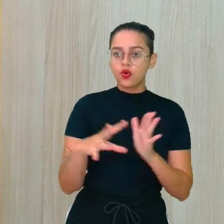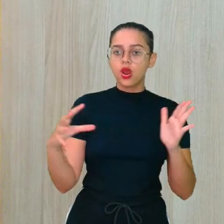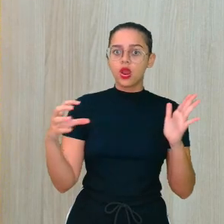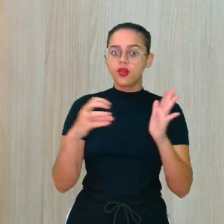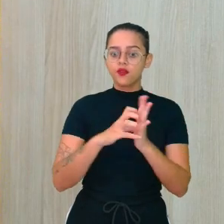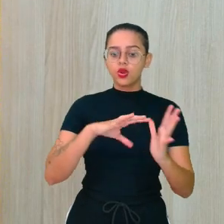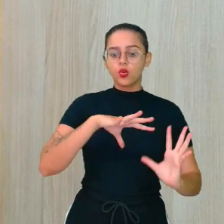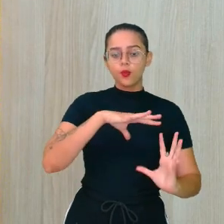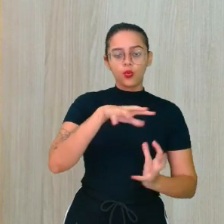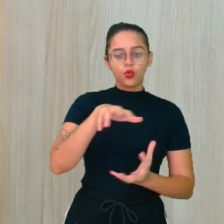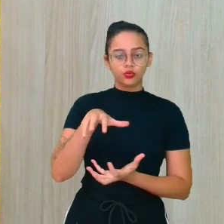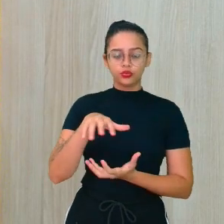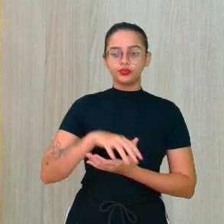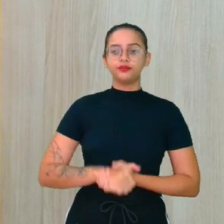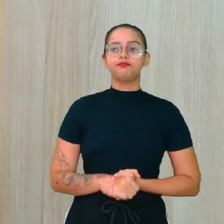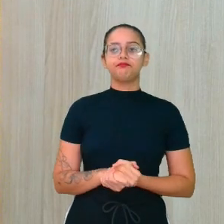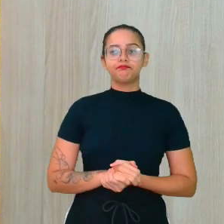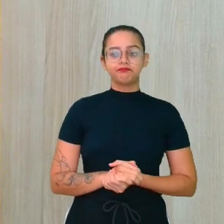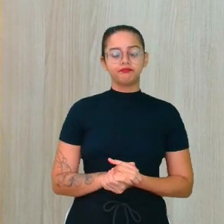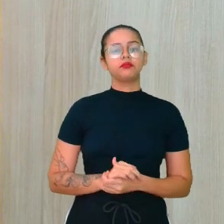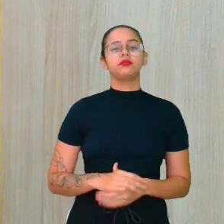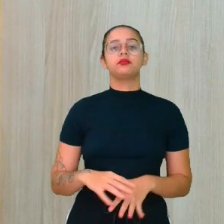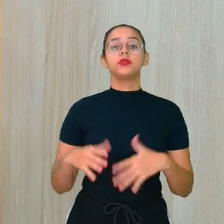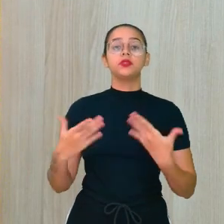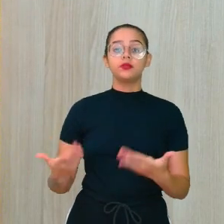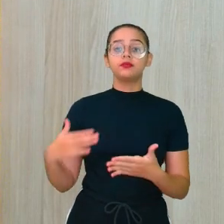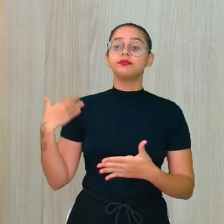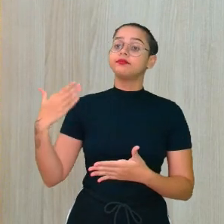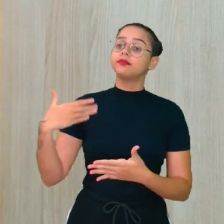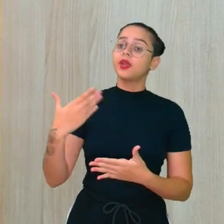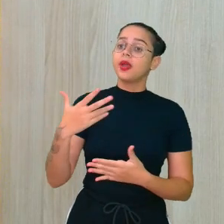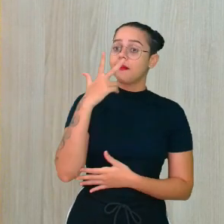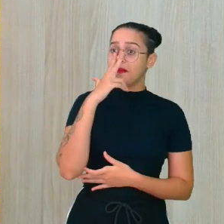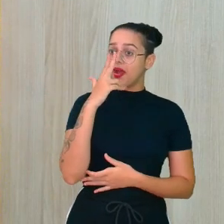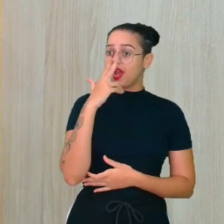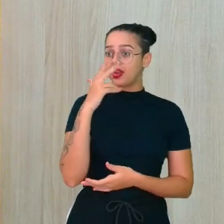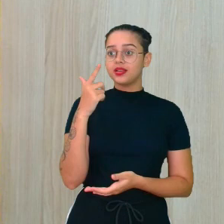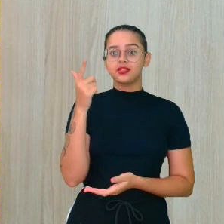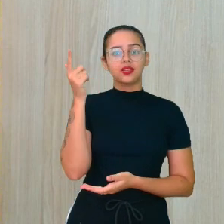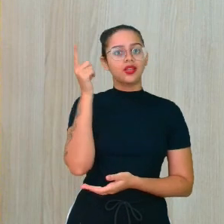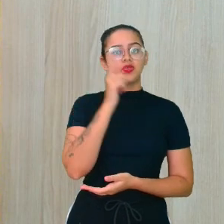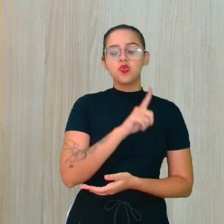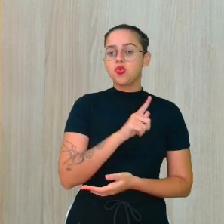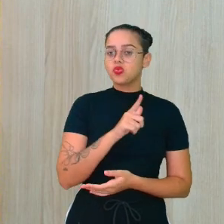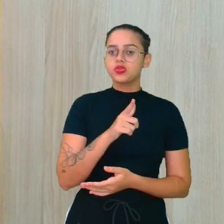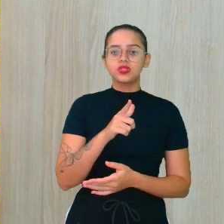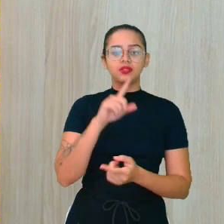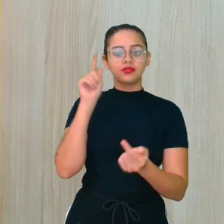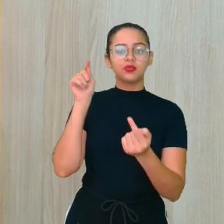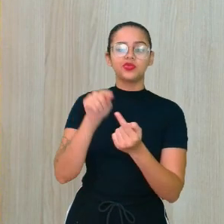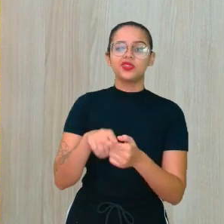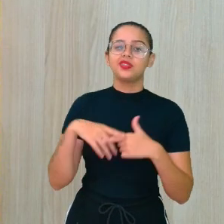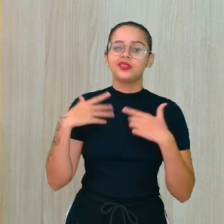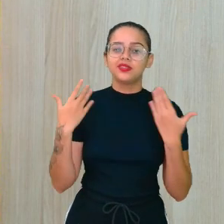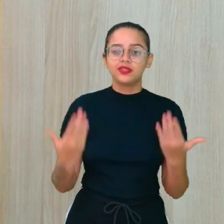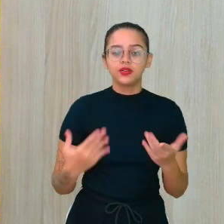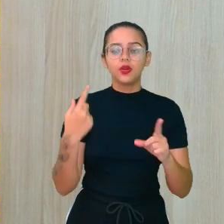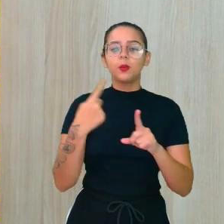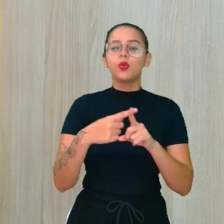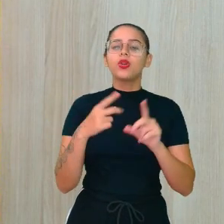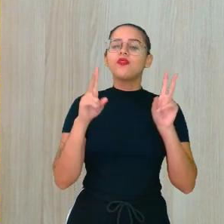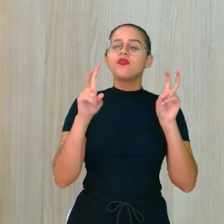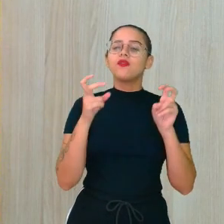no mundo. E cada vez mais está parecendo que a gente não vai conseguir cumprir essa meta. Por quê? Falar